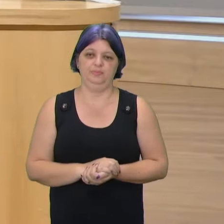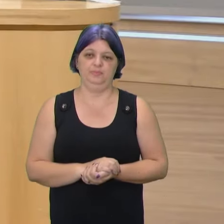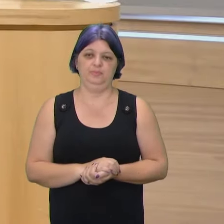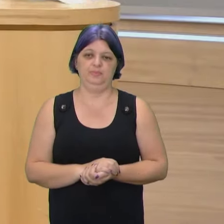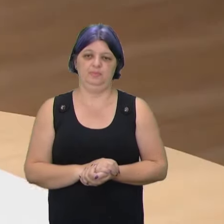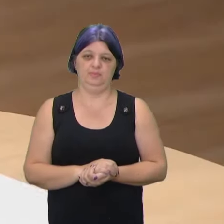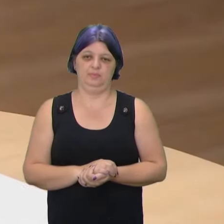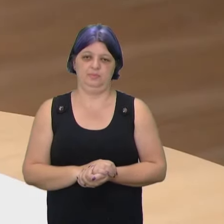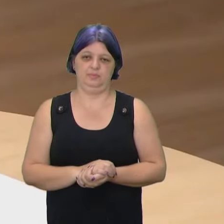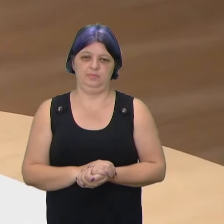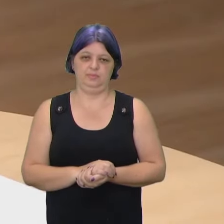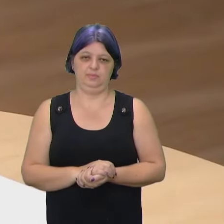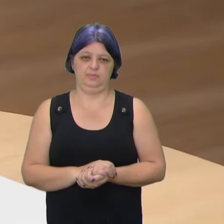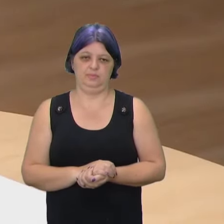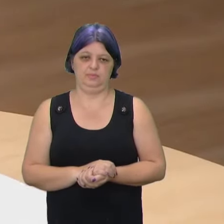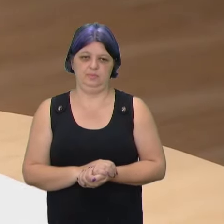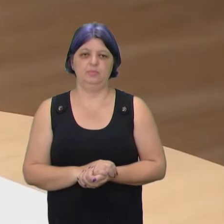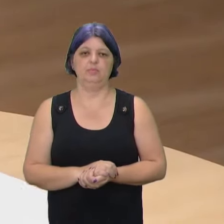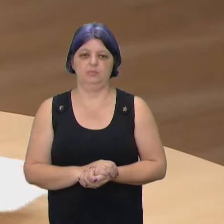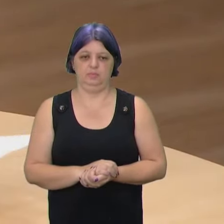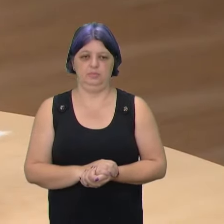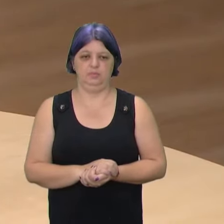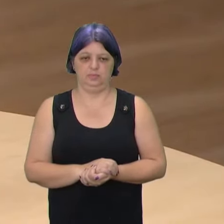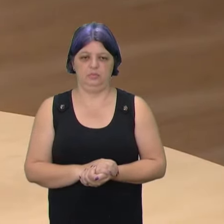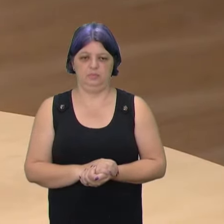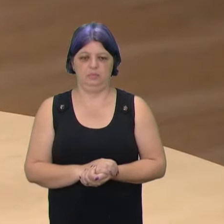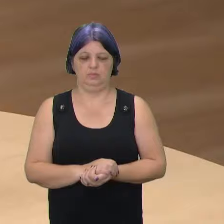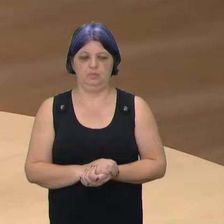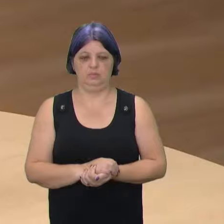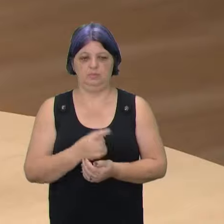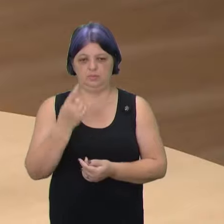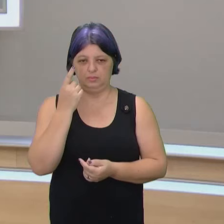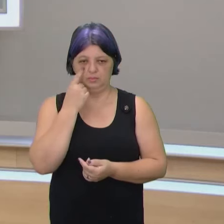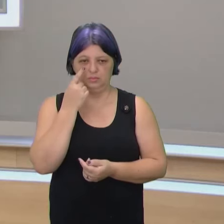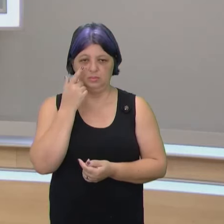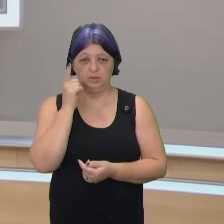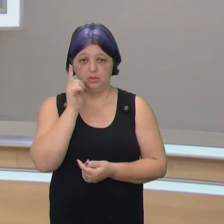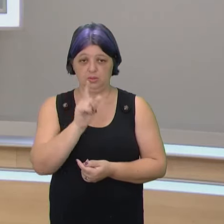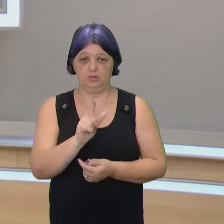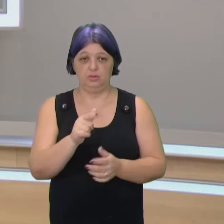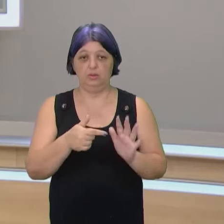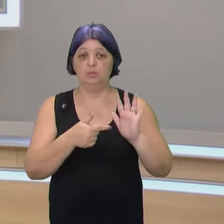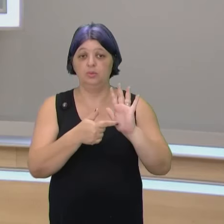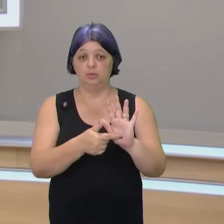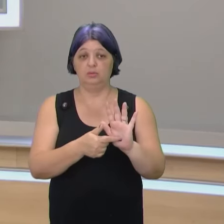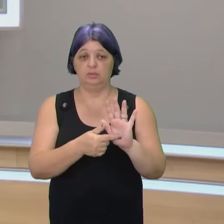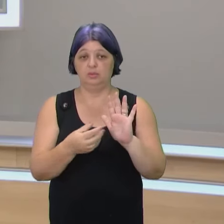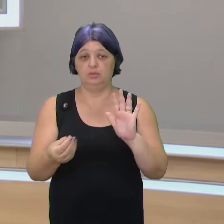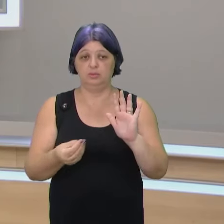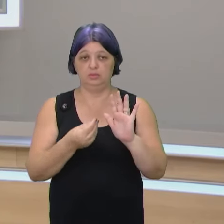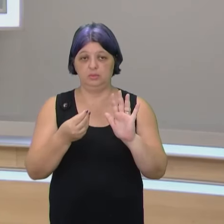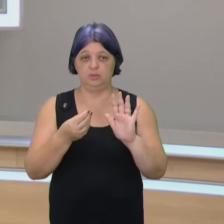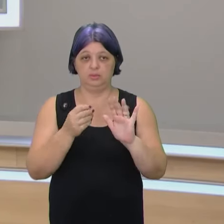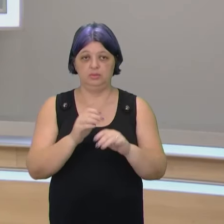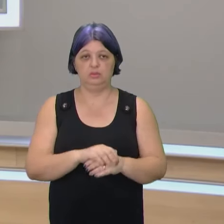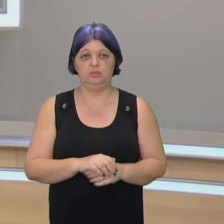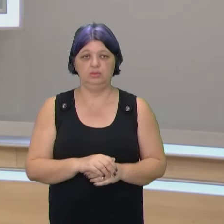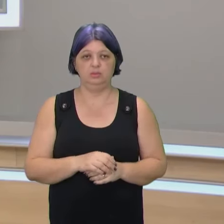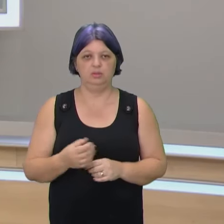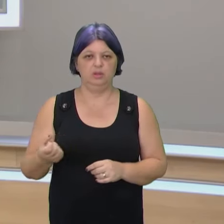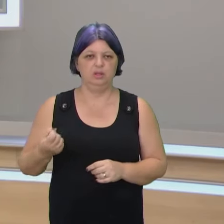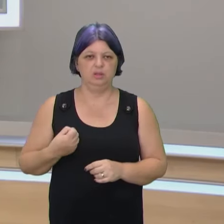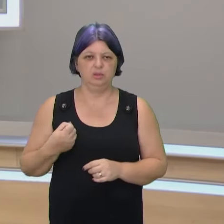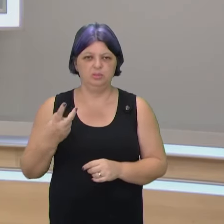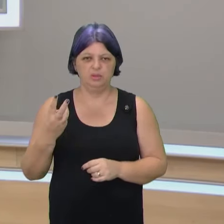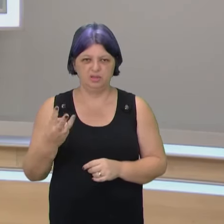fenda, esse rolinho que eu passei aqui, pra ver se a gente consegue aqui mostrar pra vocês aqui na câmera 3, né? Acho